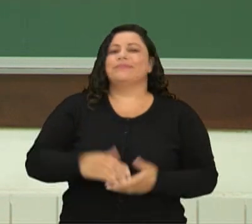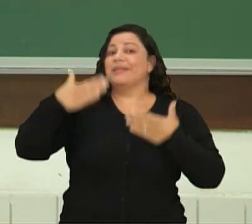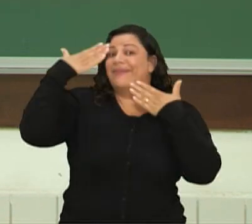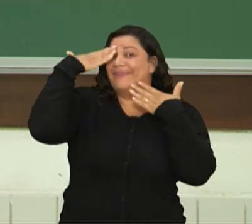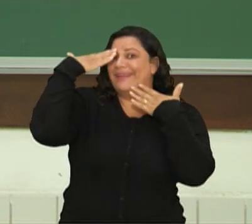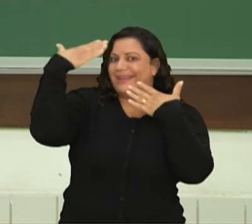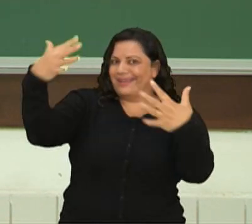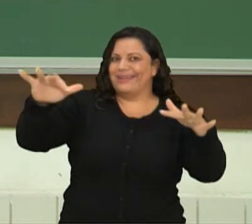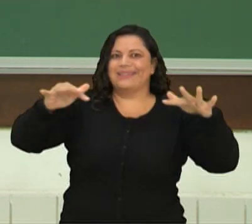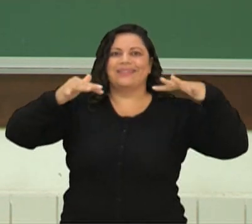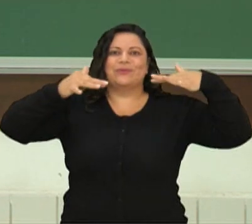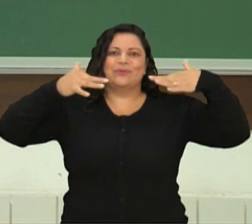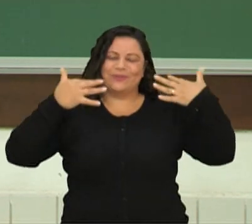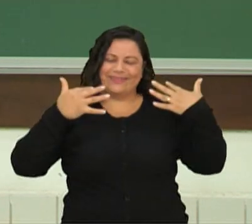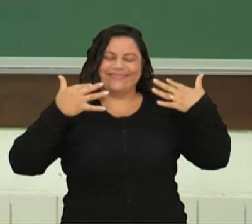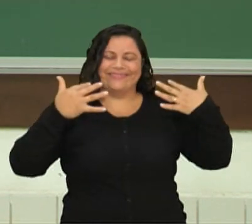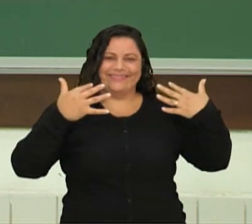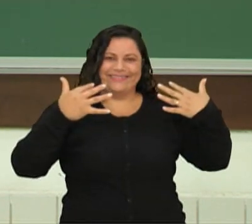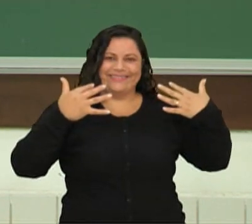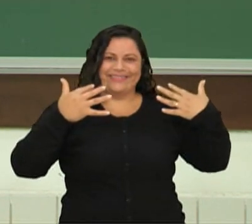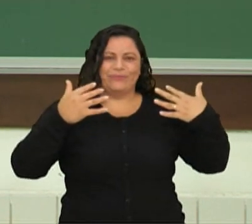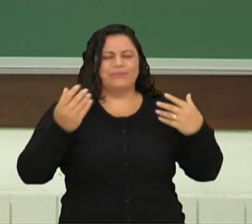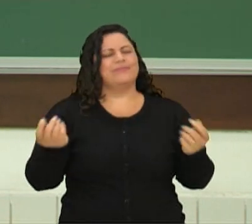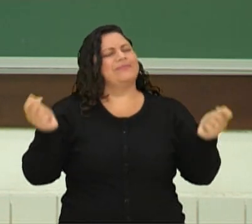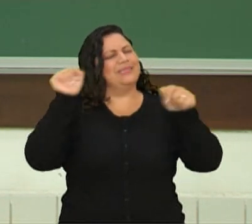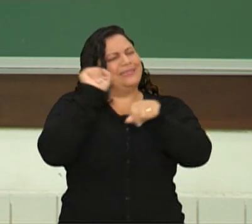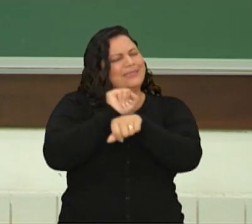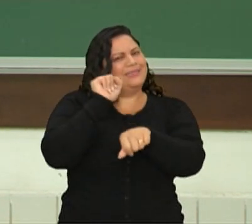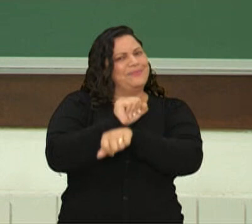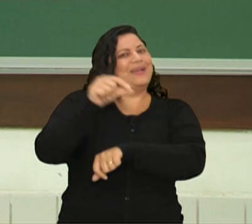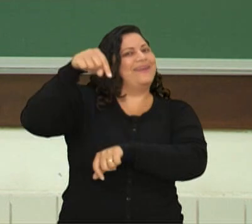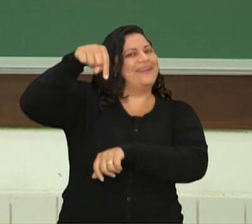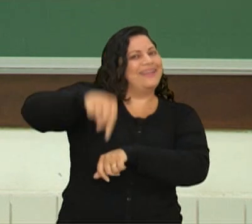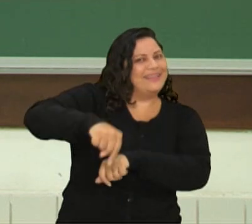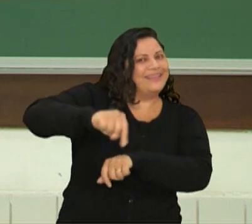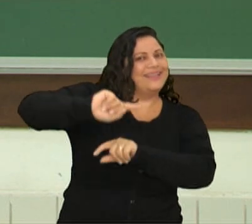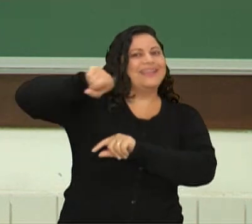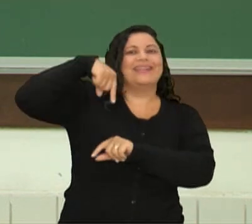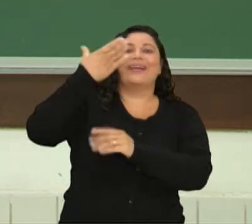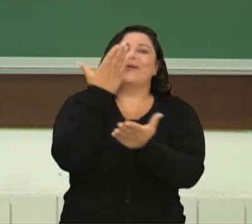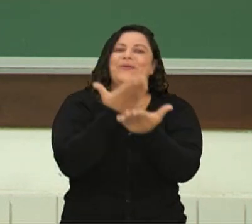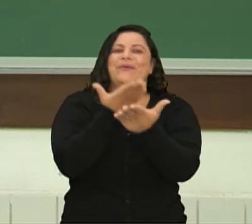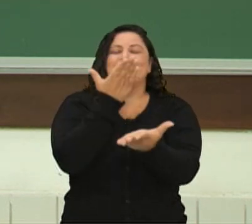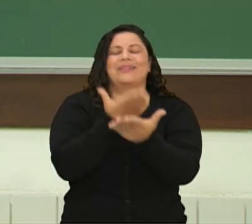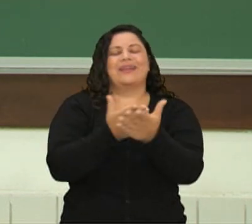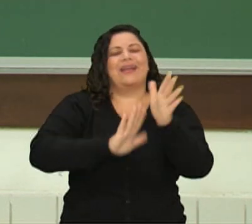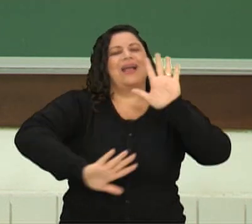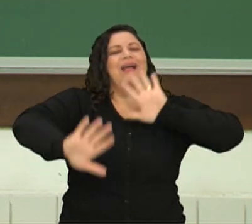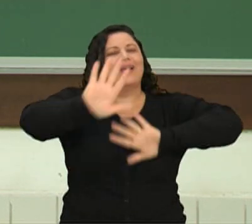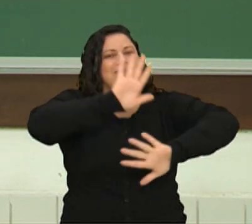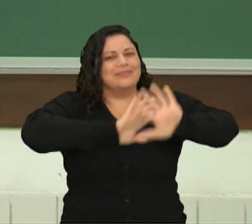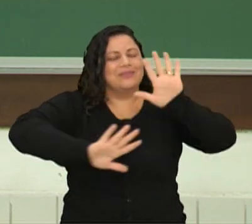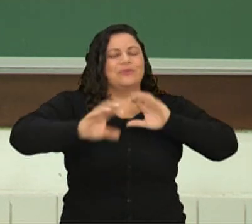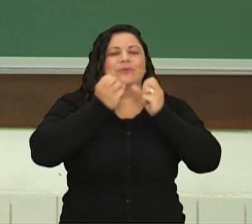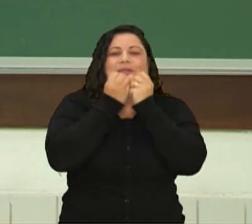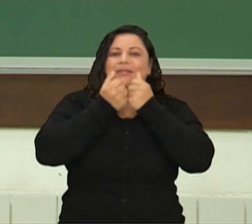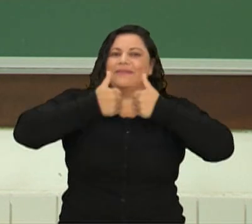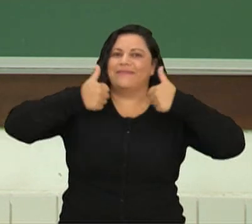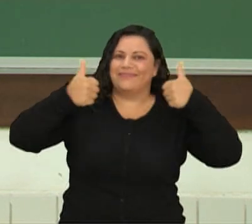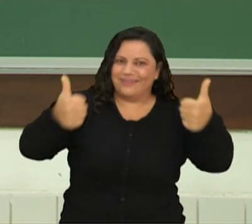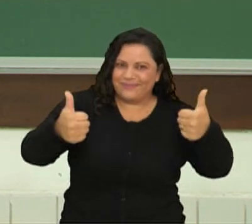Agradeço a sua atenção, te espero aqui na próxima aula, tá? Se cuida, fica bem e até a próxima aula.